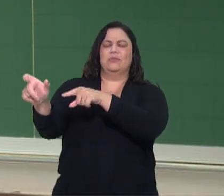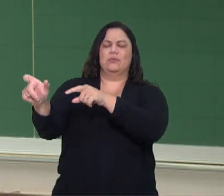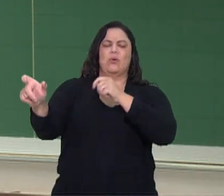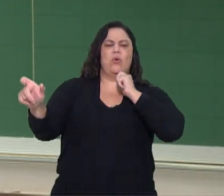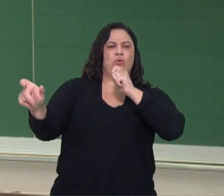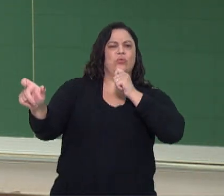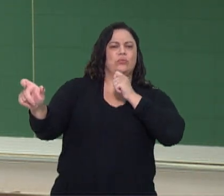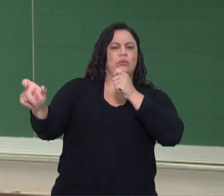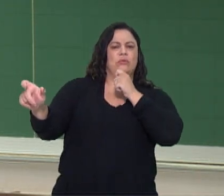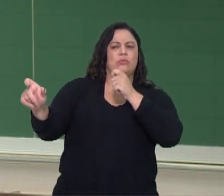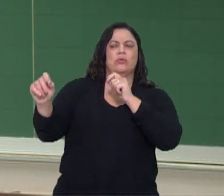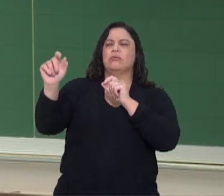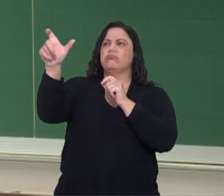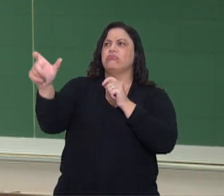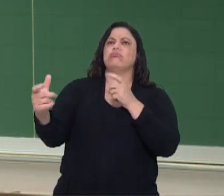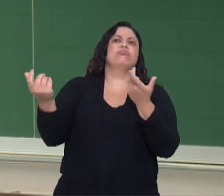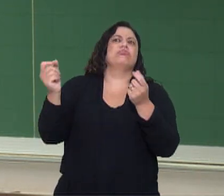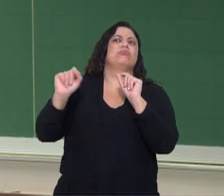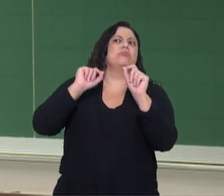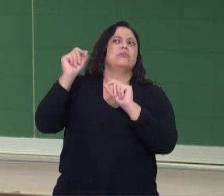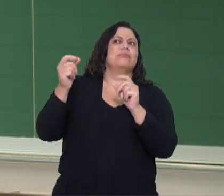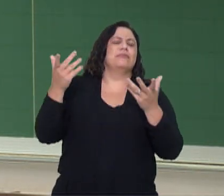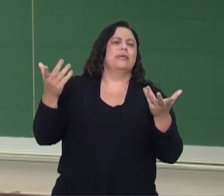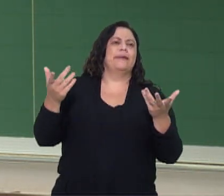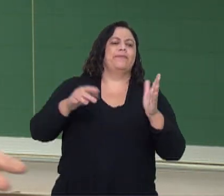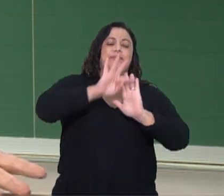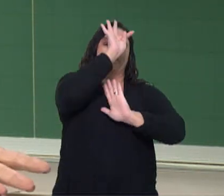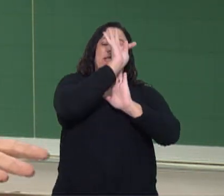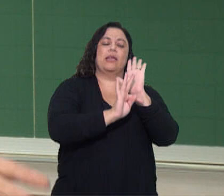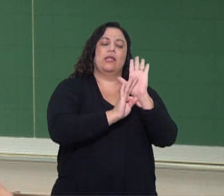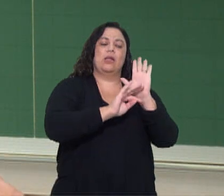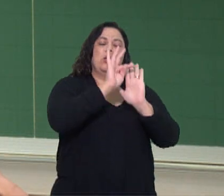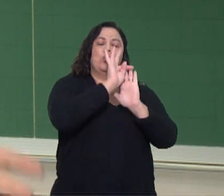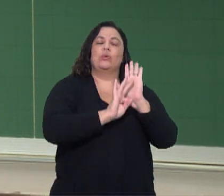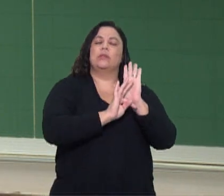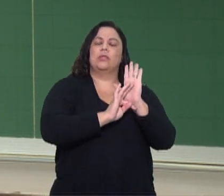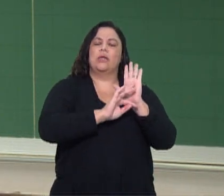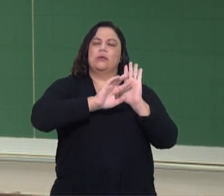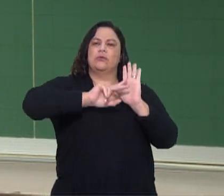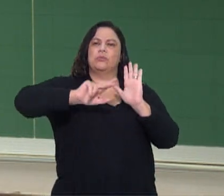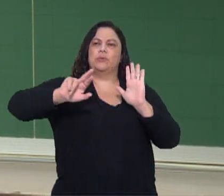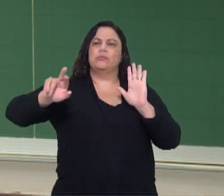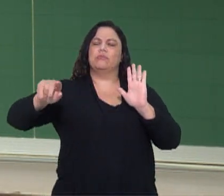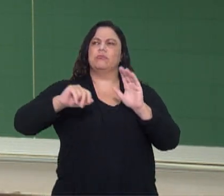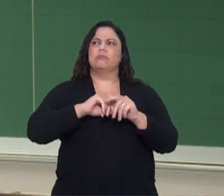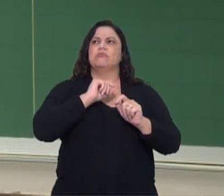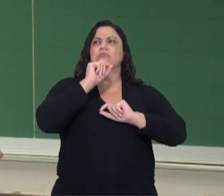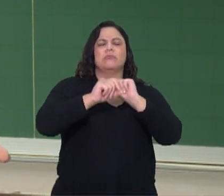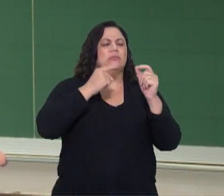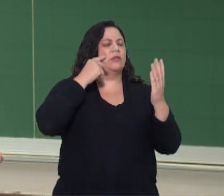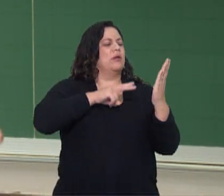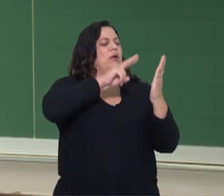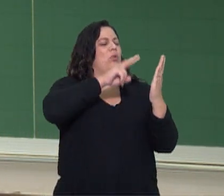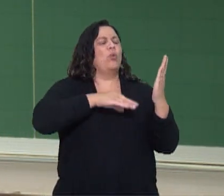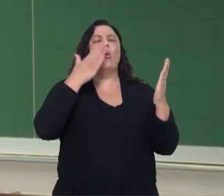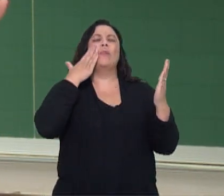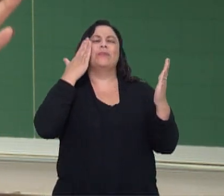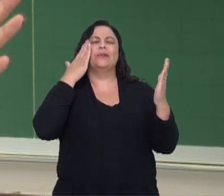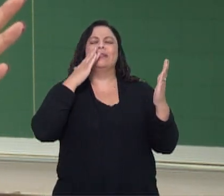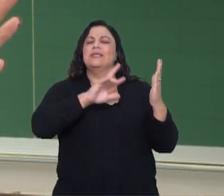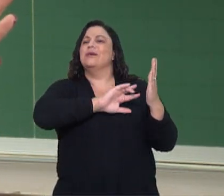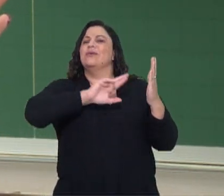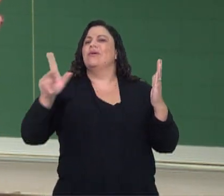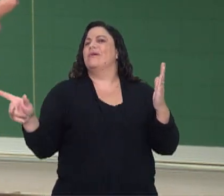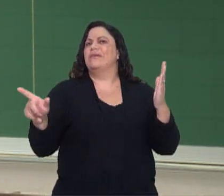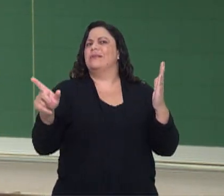entrevista, como nós lemos ali, está o texto direto, não vi travessão, não vi uma fala. Como que eu sei qual que é a parte